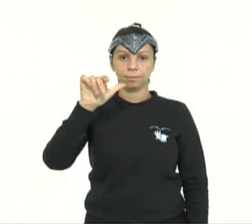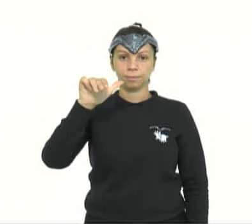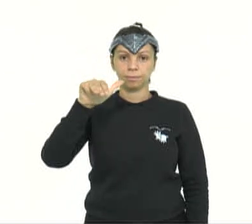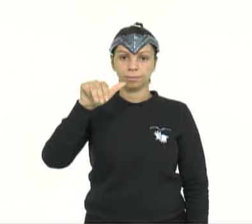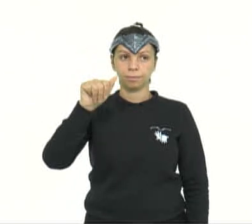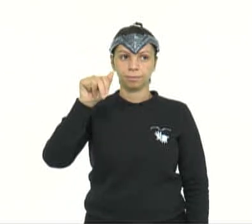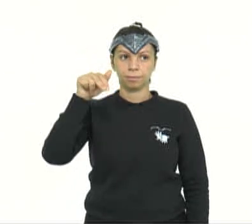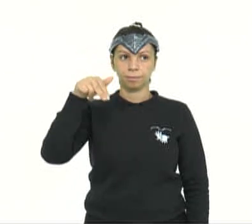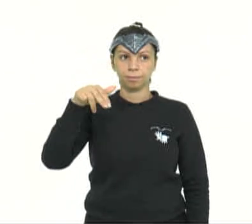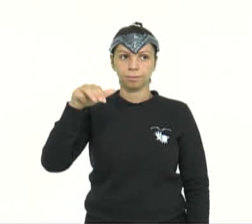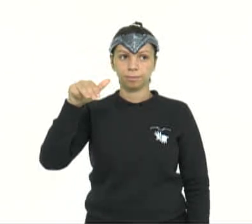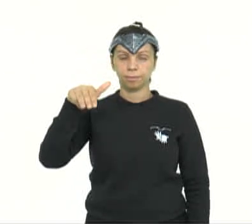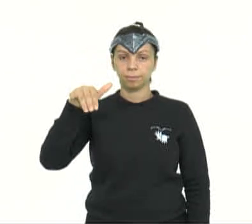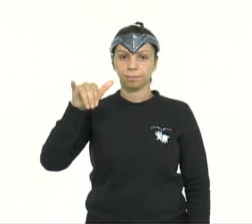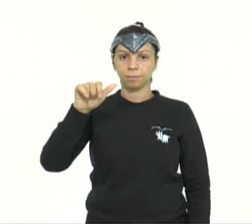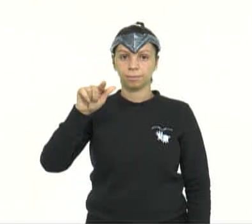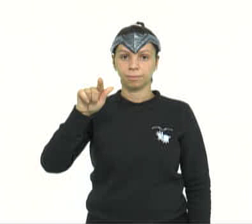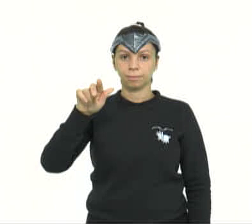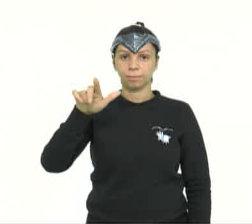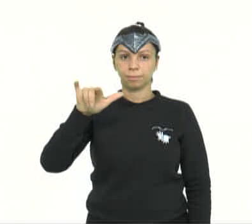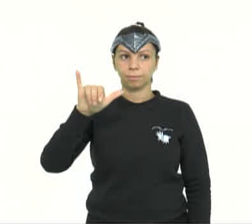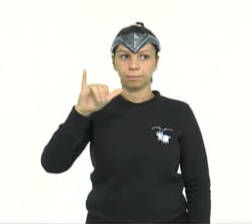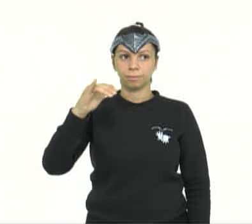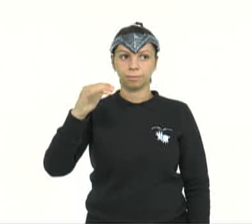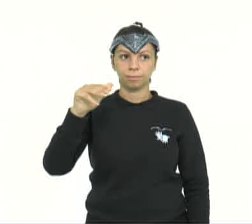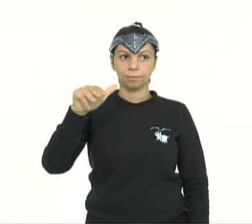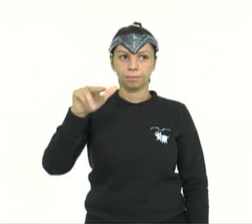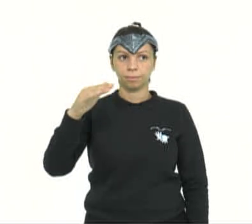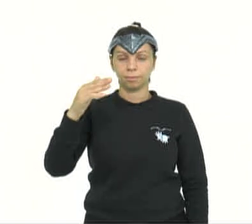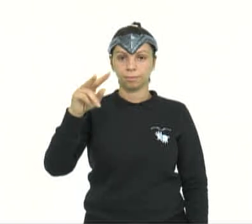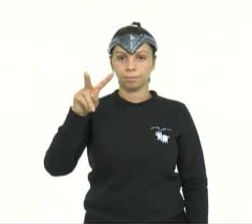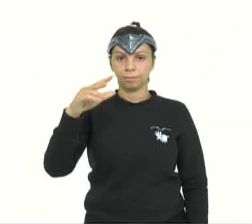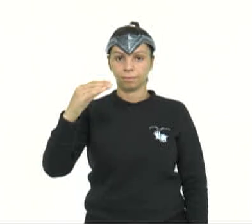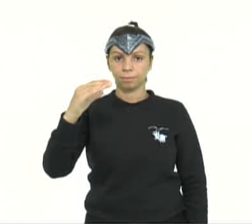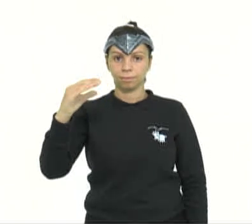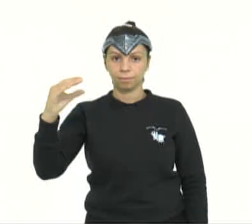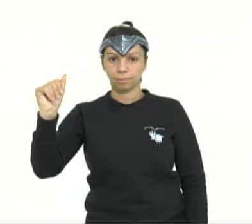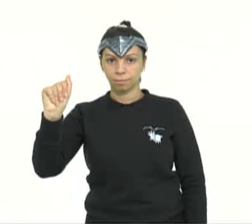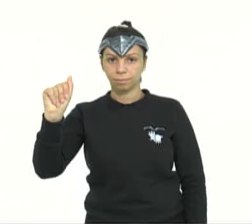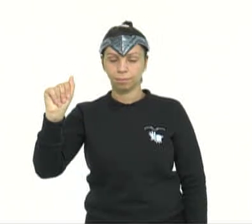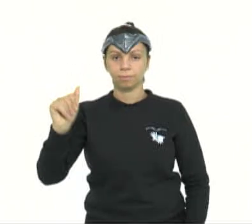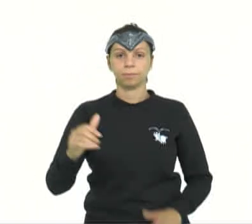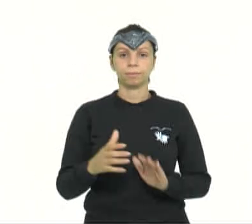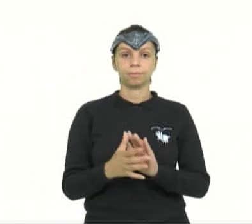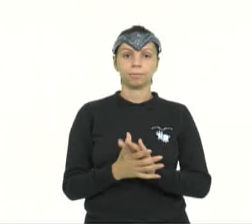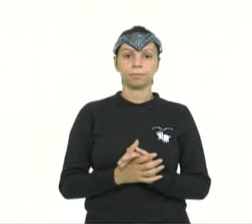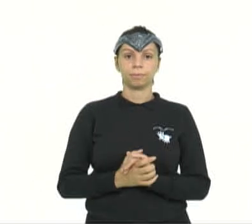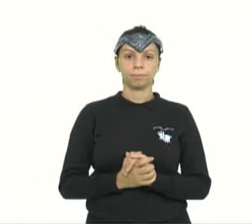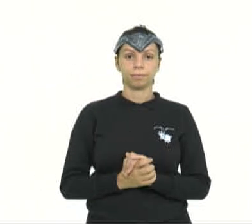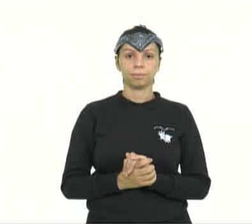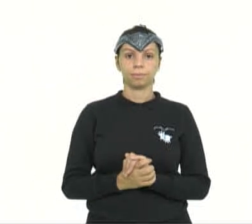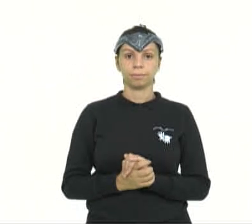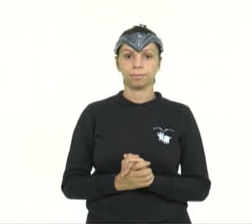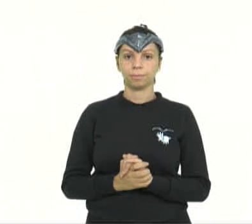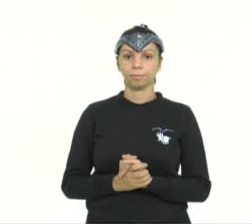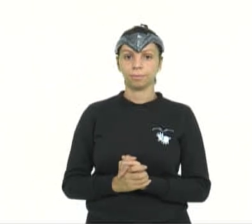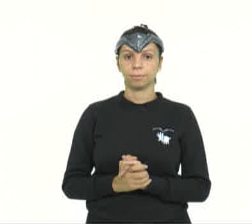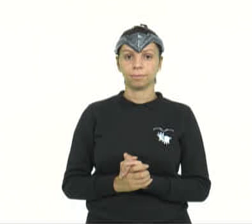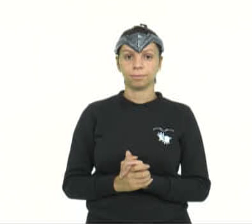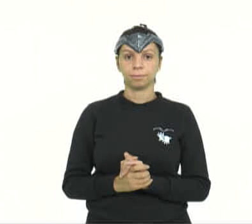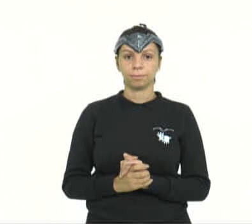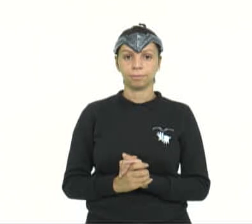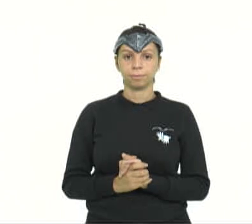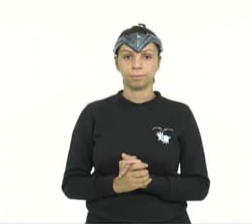comic artist, illustrator and a teacher. He started